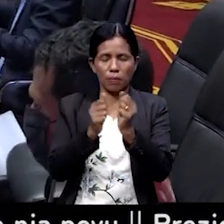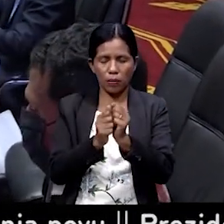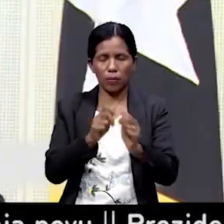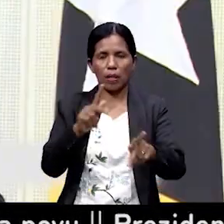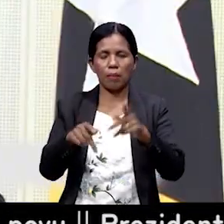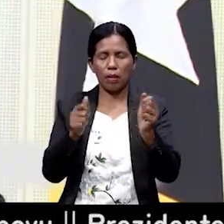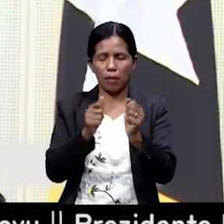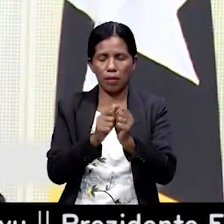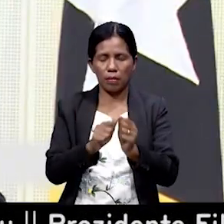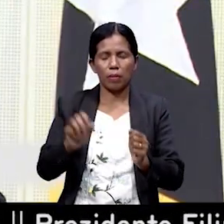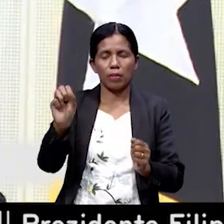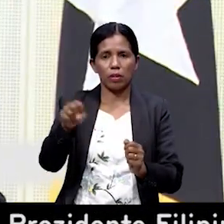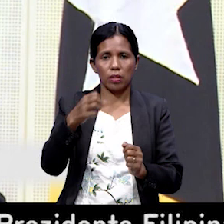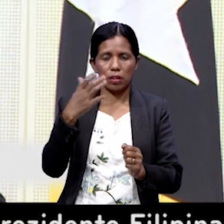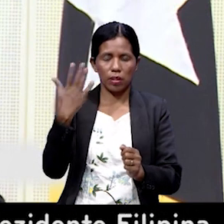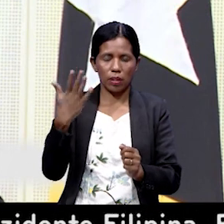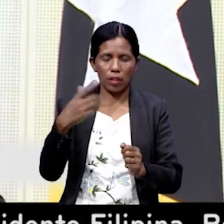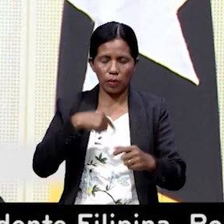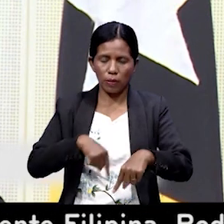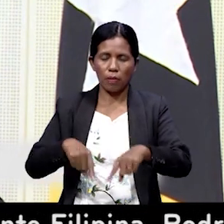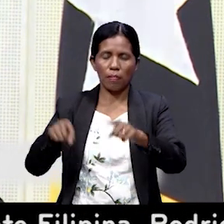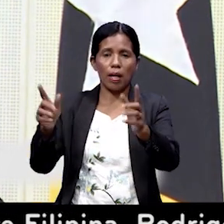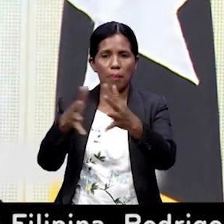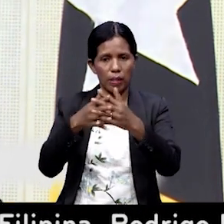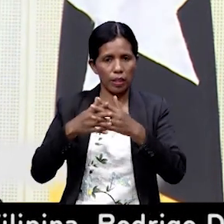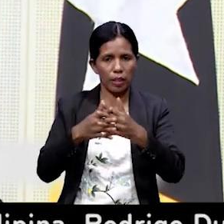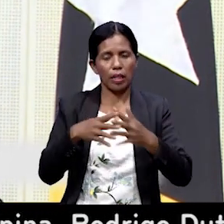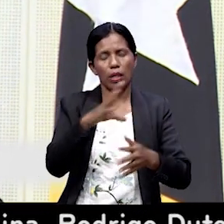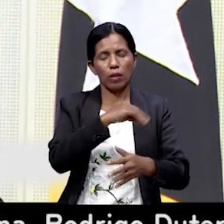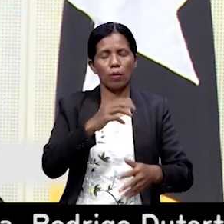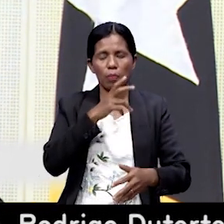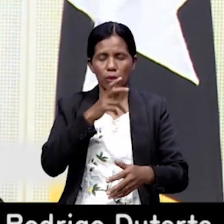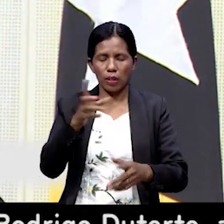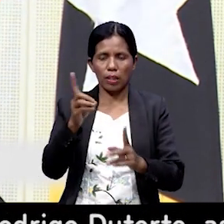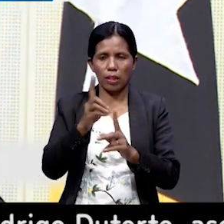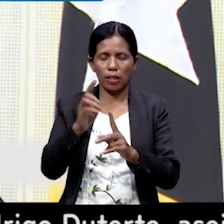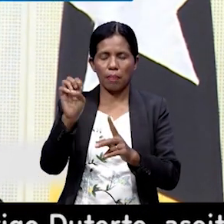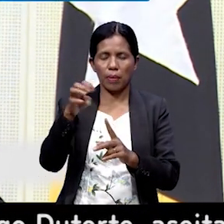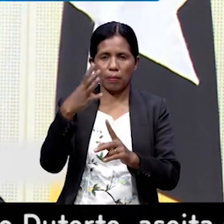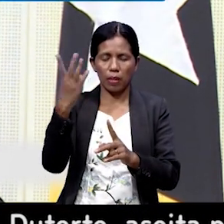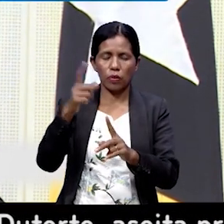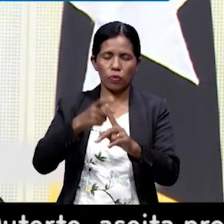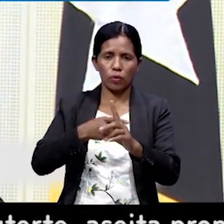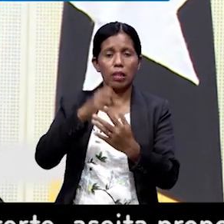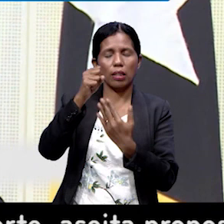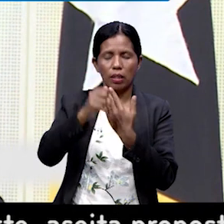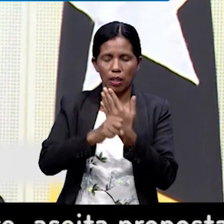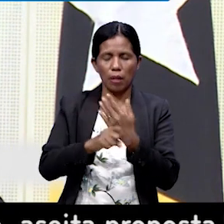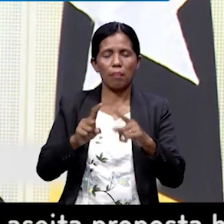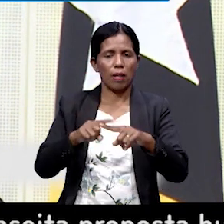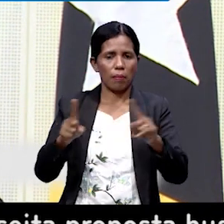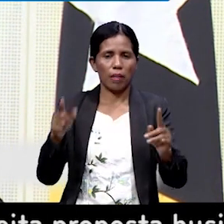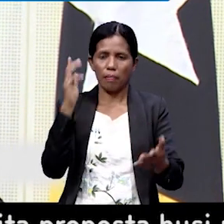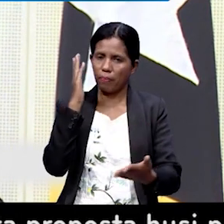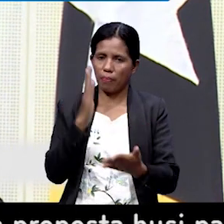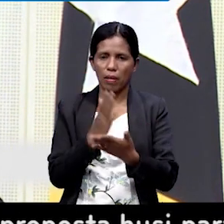Sanuluresin, atu viagem ba Portugal ho Estados Unidos, e aloron Sanuluresin hat fulan setembro ne, mai be cancelado.